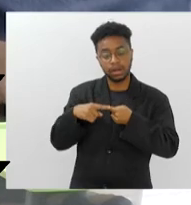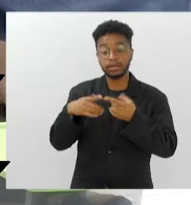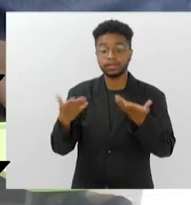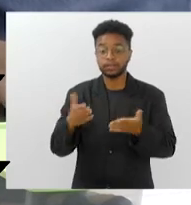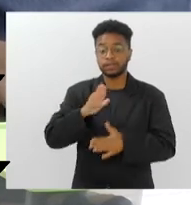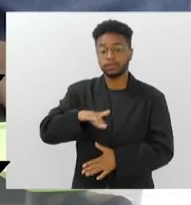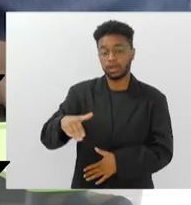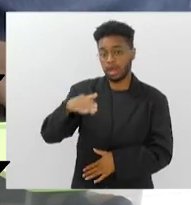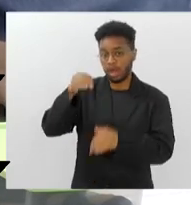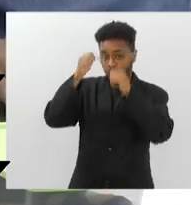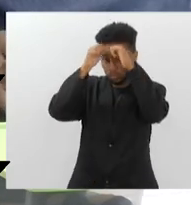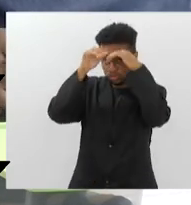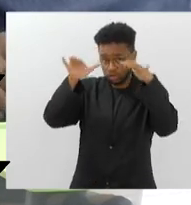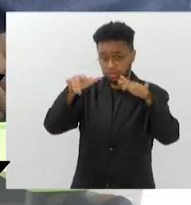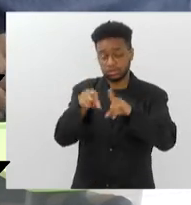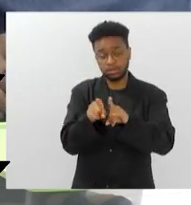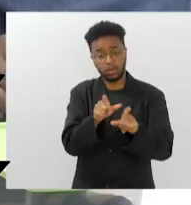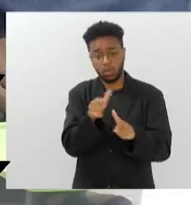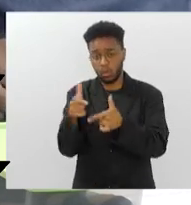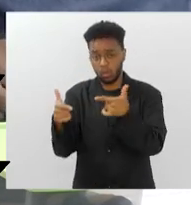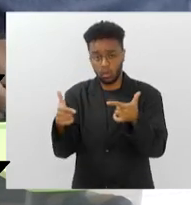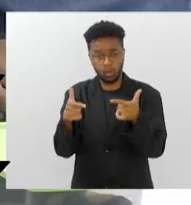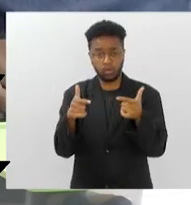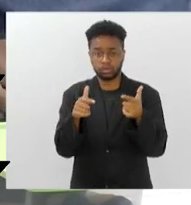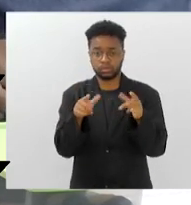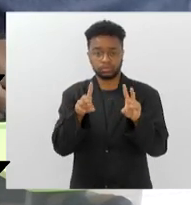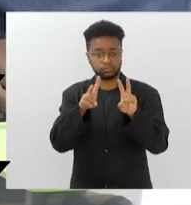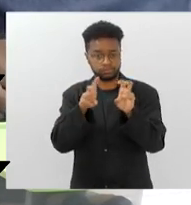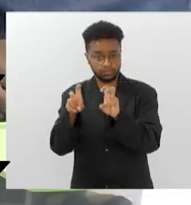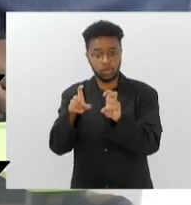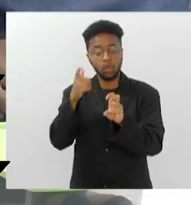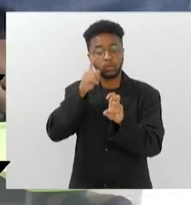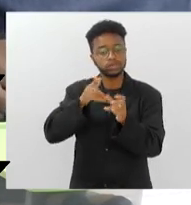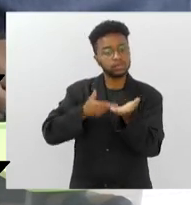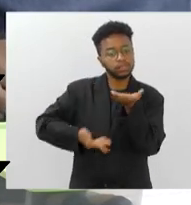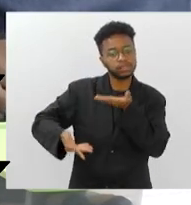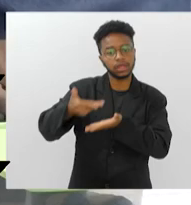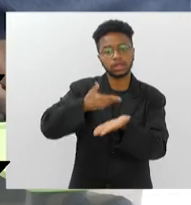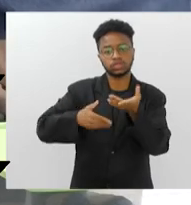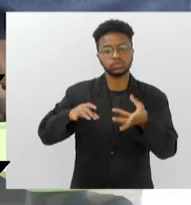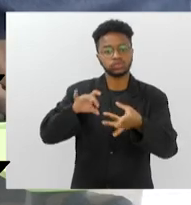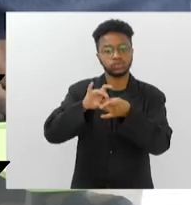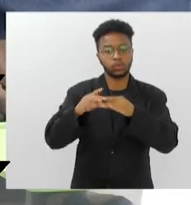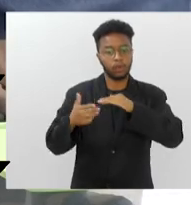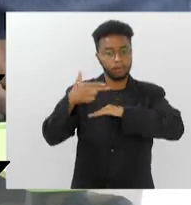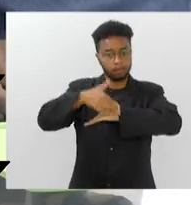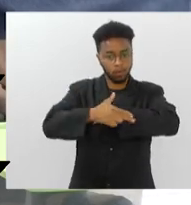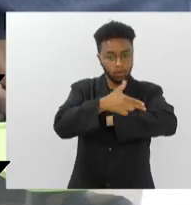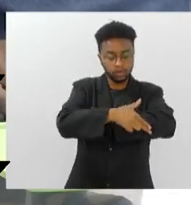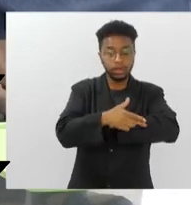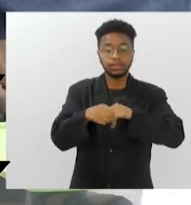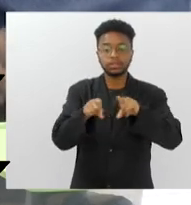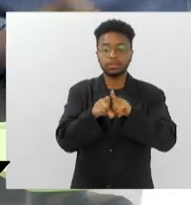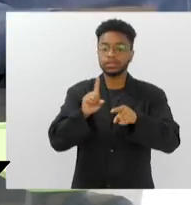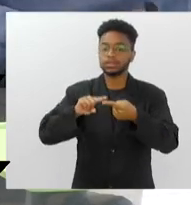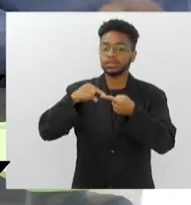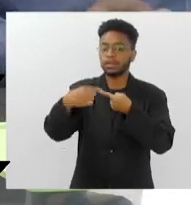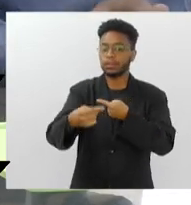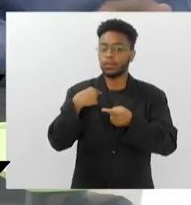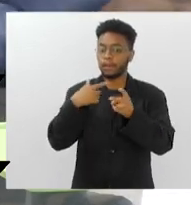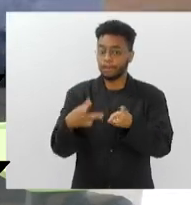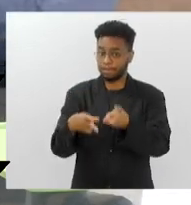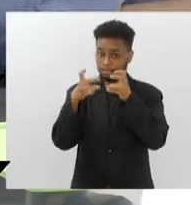autista e com vários outros problemas interagiam com os botos e depois de algumas vezes eu vi isso